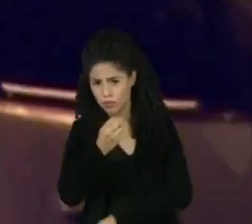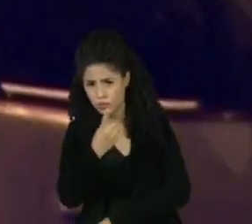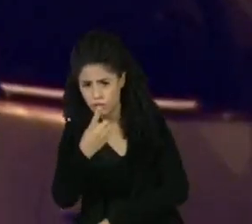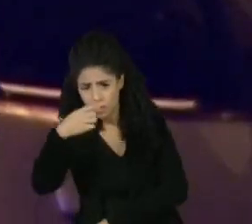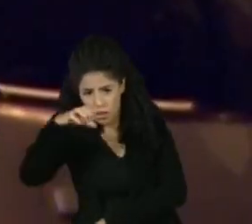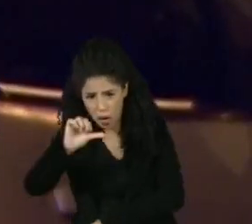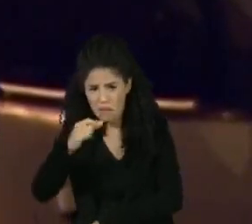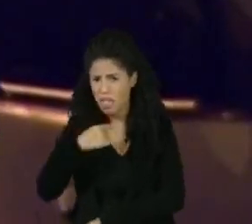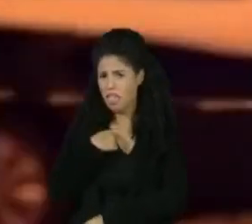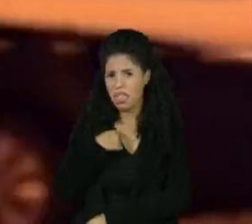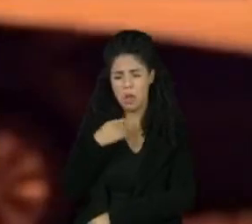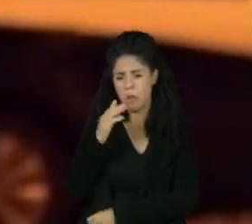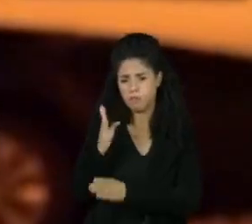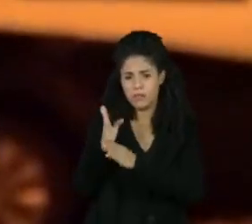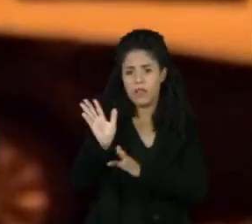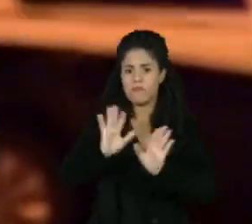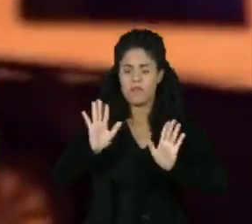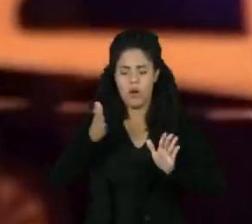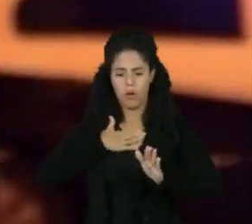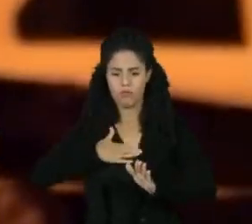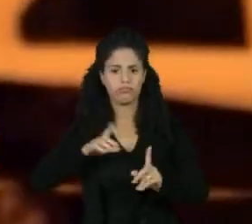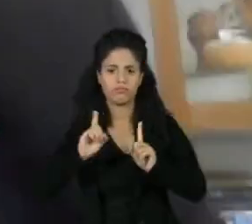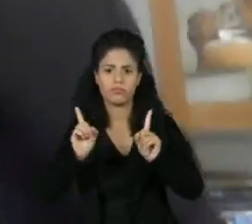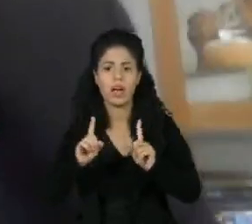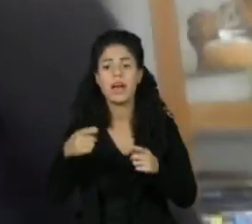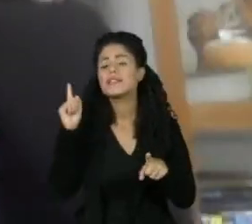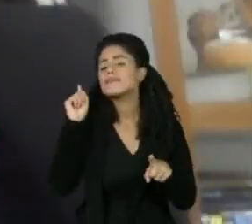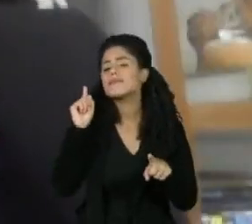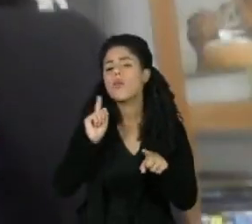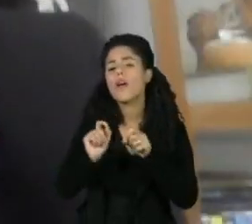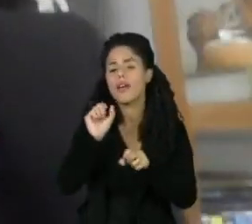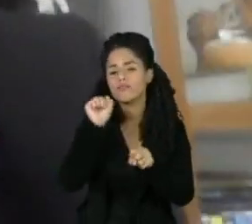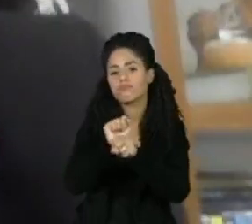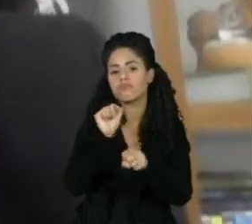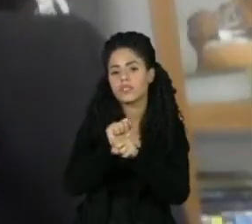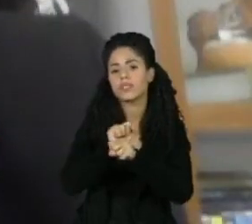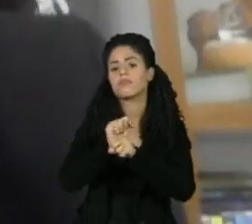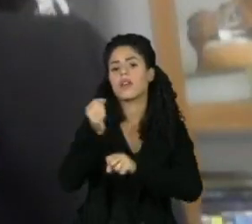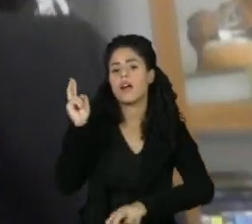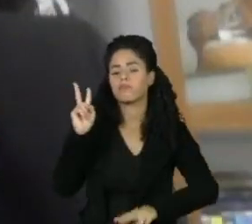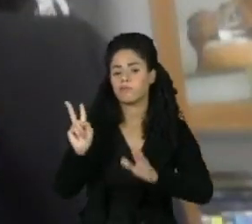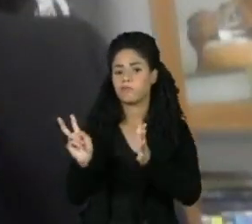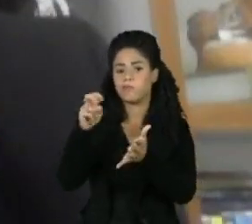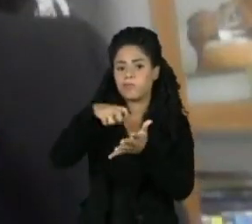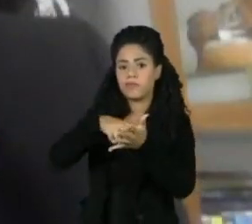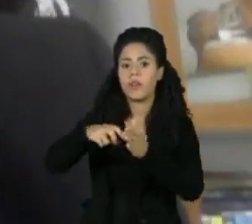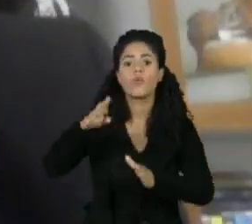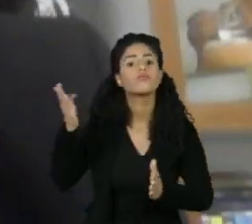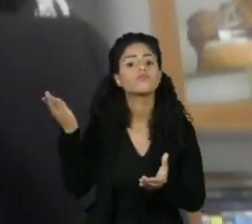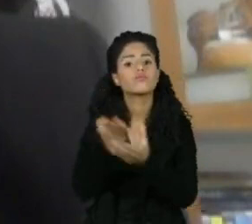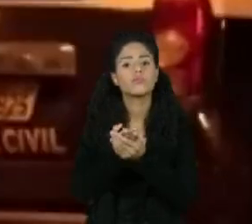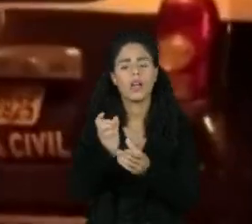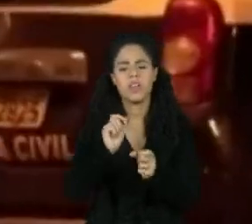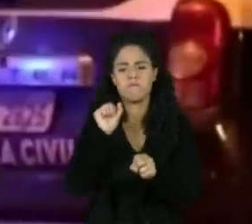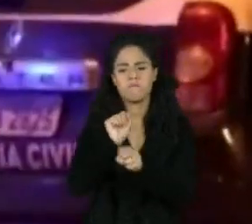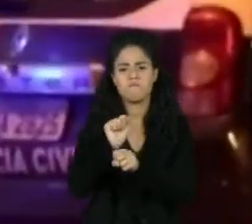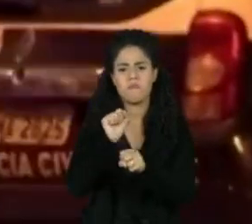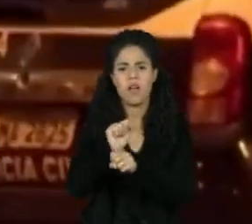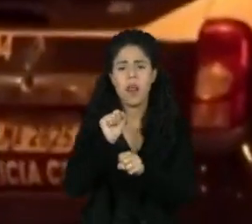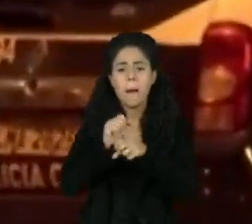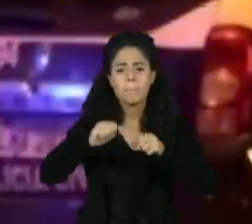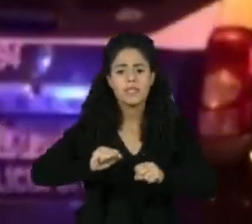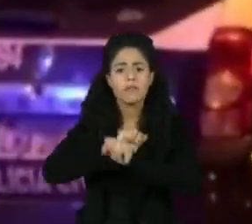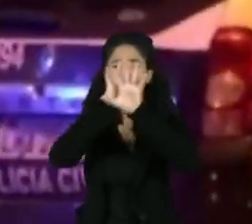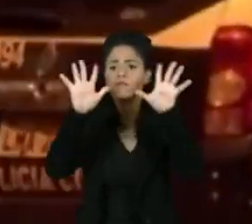a participação no crime e aguardam julgamento. Para este advogado criminalista, há demora e falta de transparência